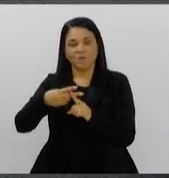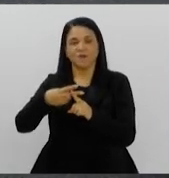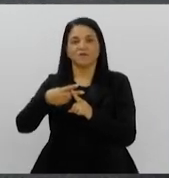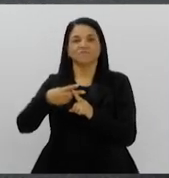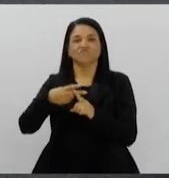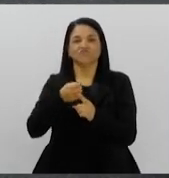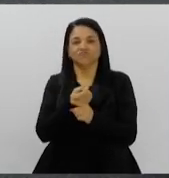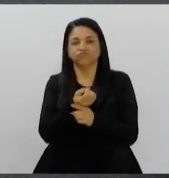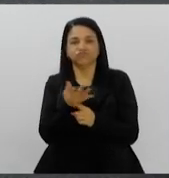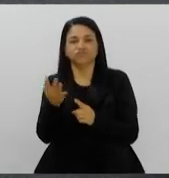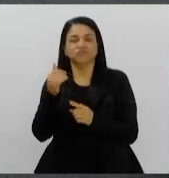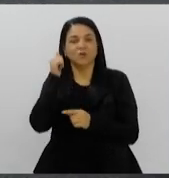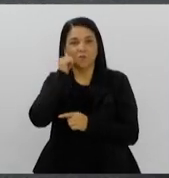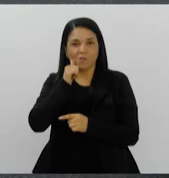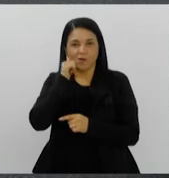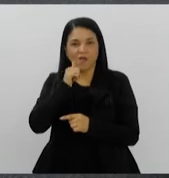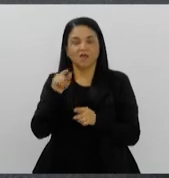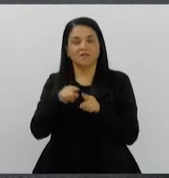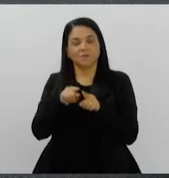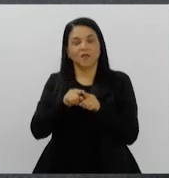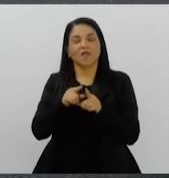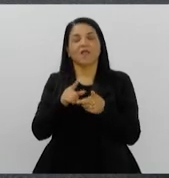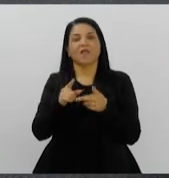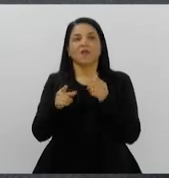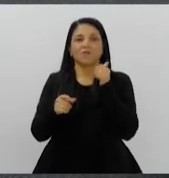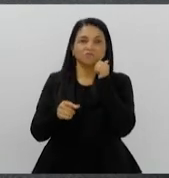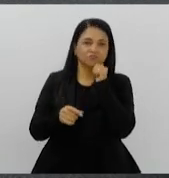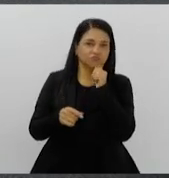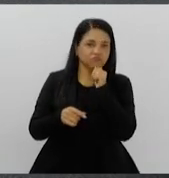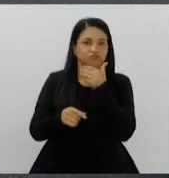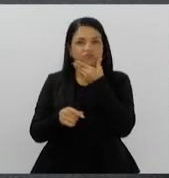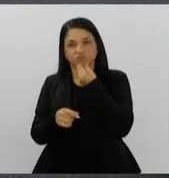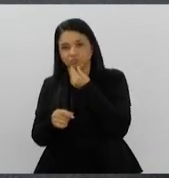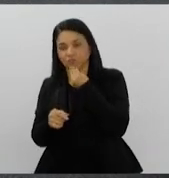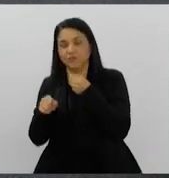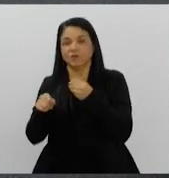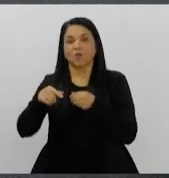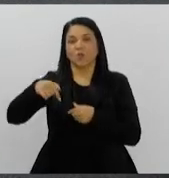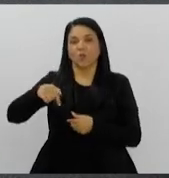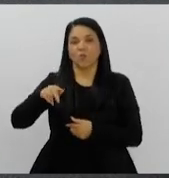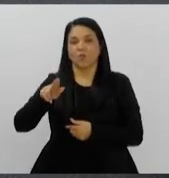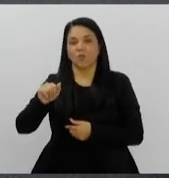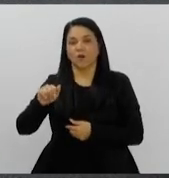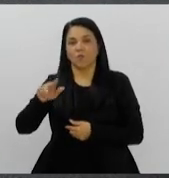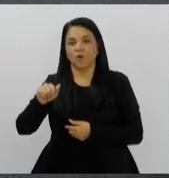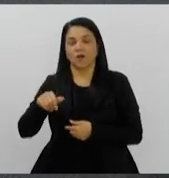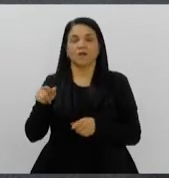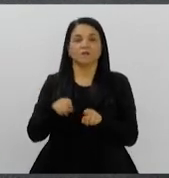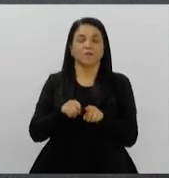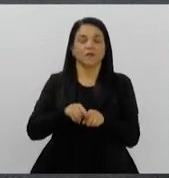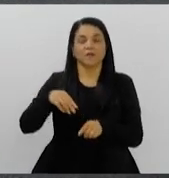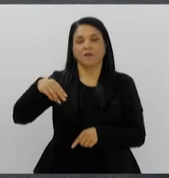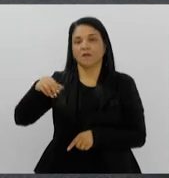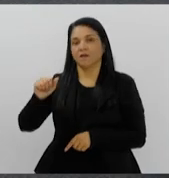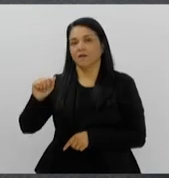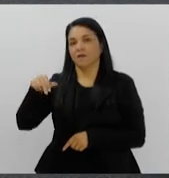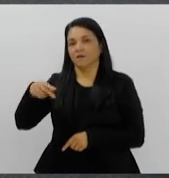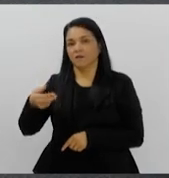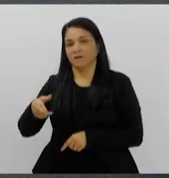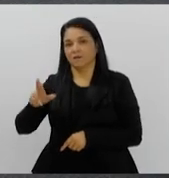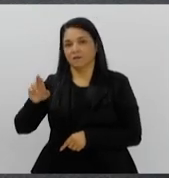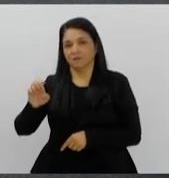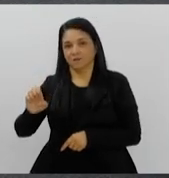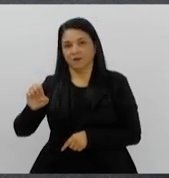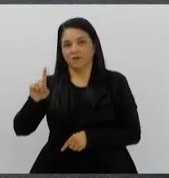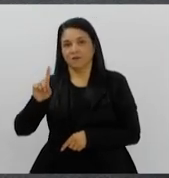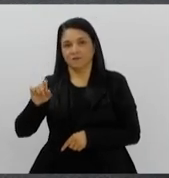eleição tanto do querido Quaquá, quanto com a eleição do Andrezinho, por conta da participação aqui